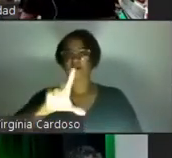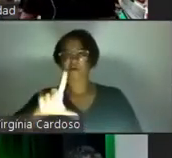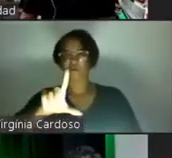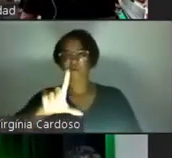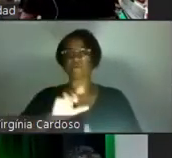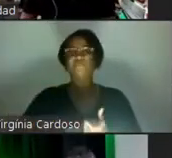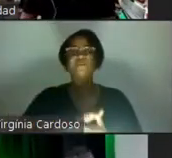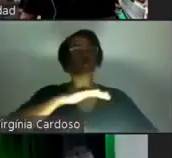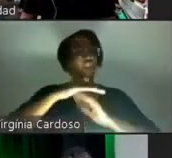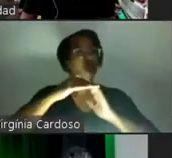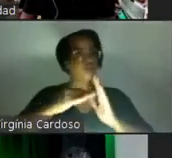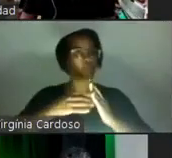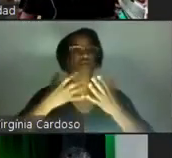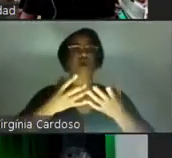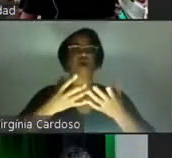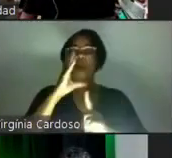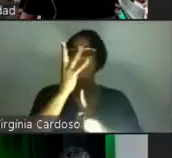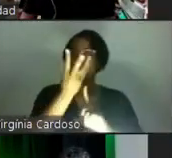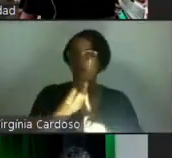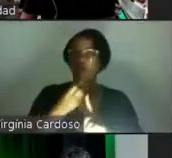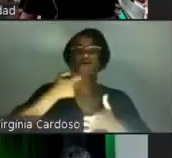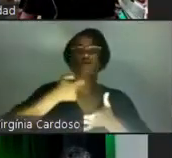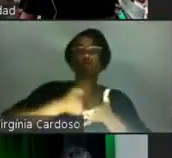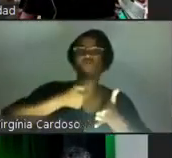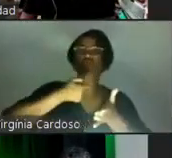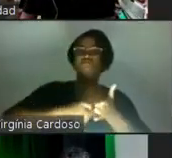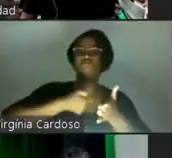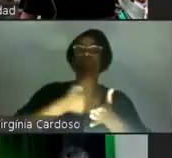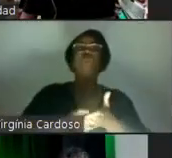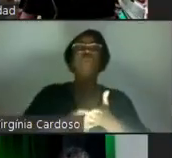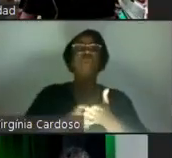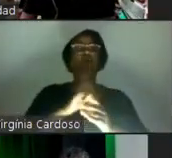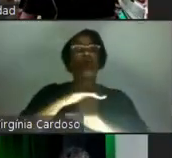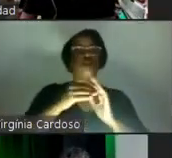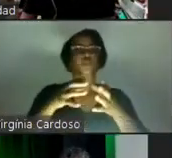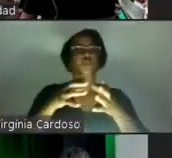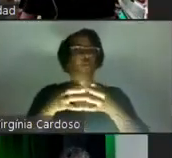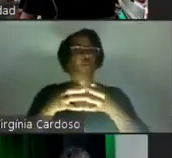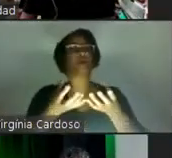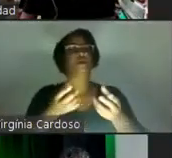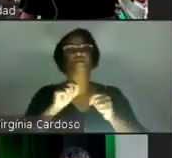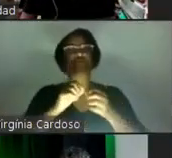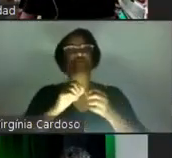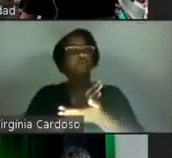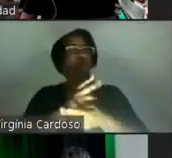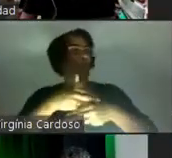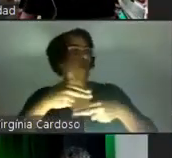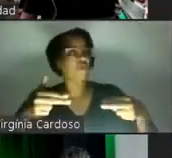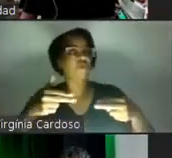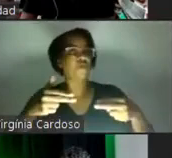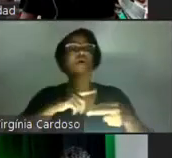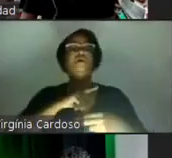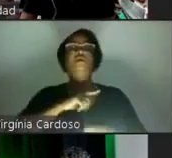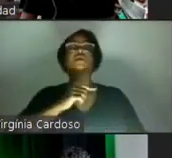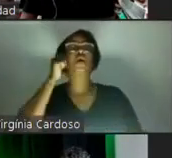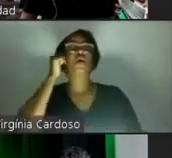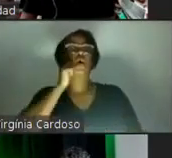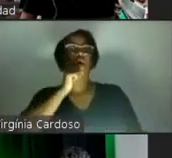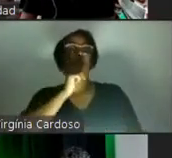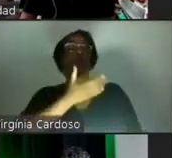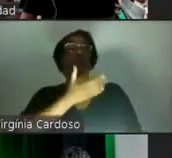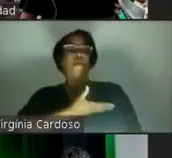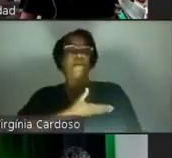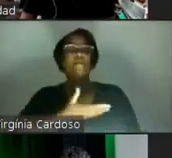Todo mundo na carreira, querendo fazer alguma coisa. Eu acho que... Eu tenho outra amiga, eu tenho amigas muito